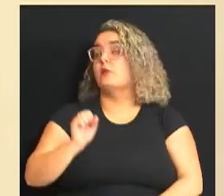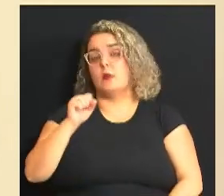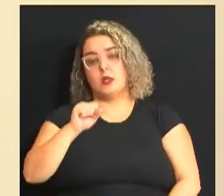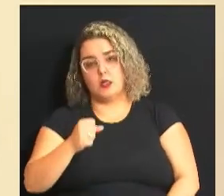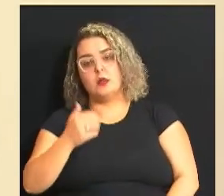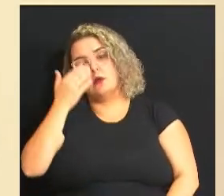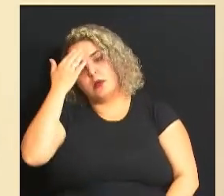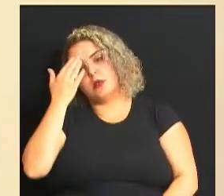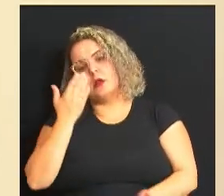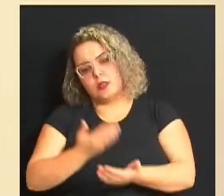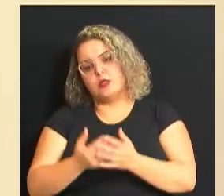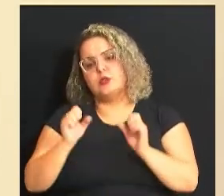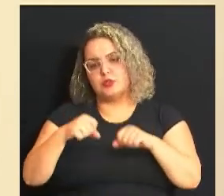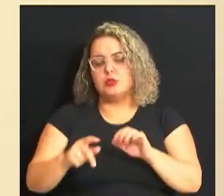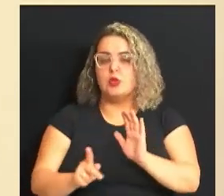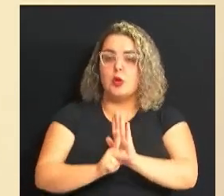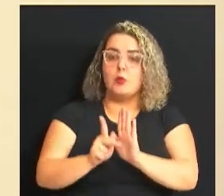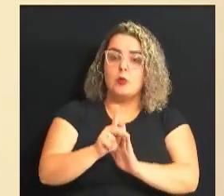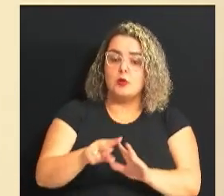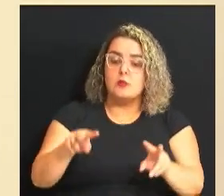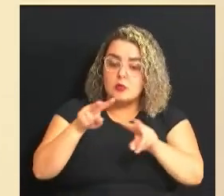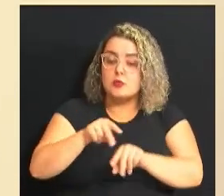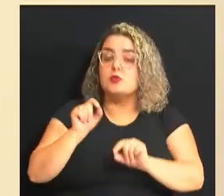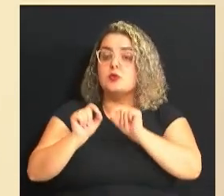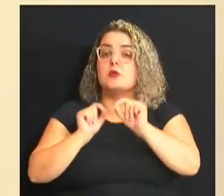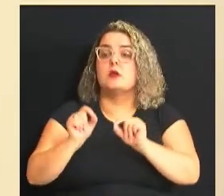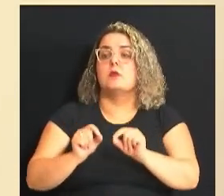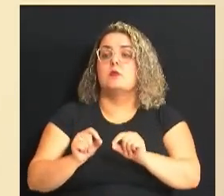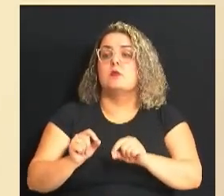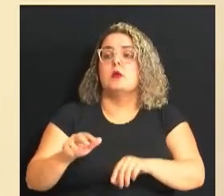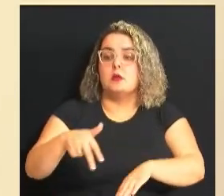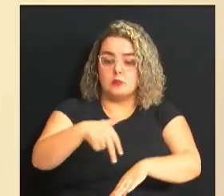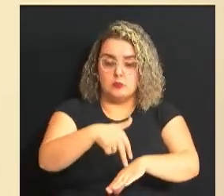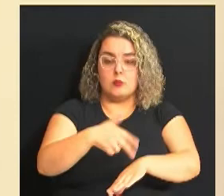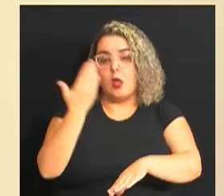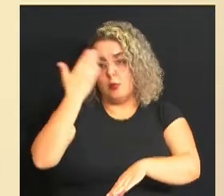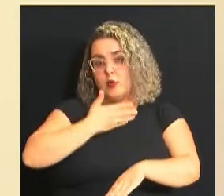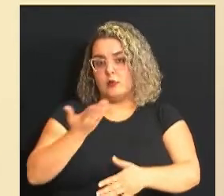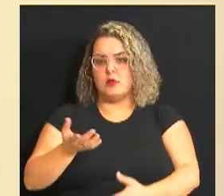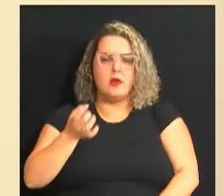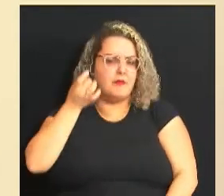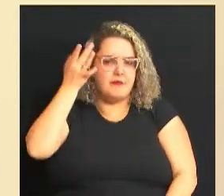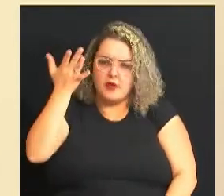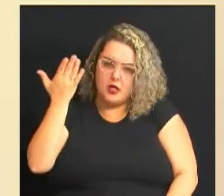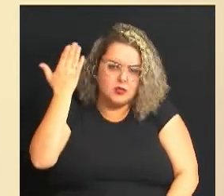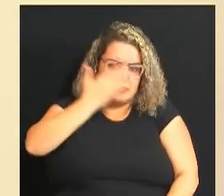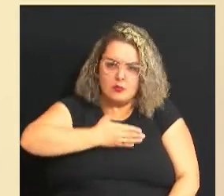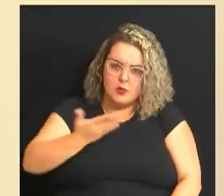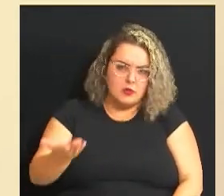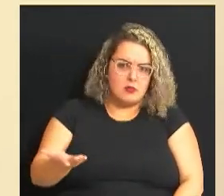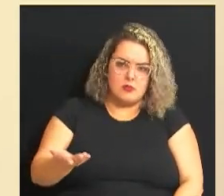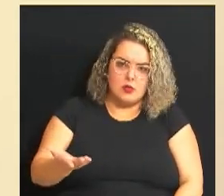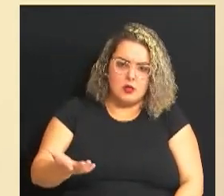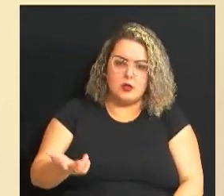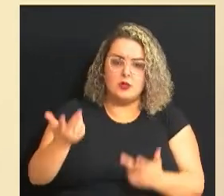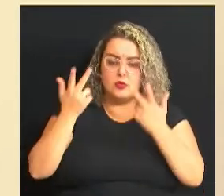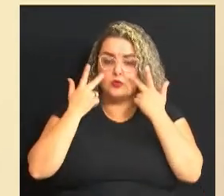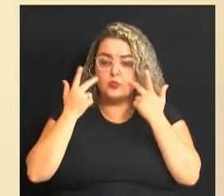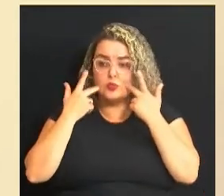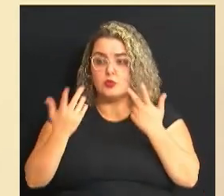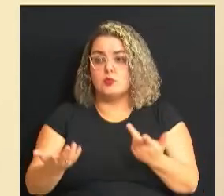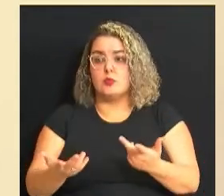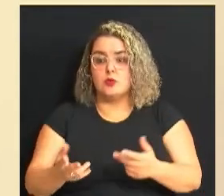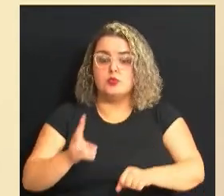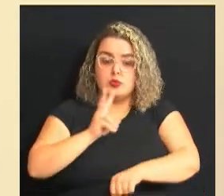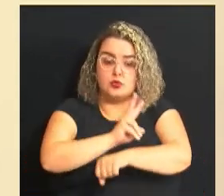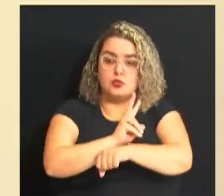sim. O projeto ele visa assim, para que essas pessoas que estão ali, ela comprove. E é fácil ela comprovar isso, que geralmente quando as pessoas cuidam,